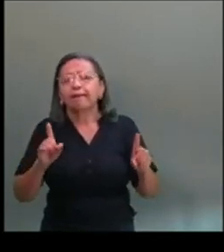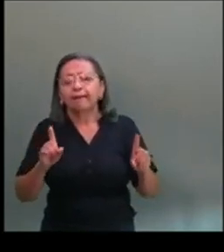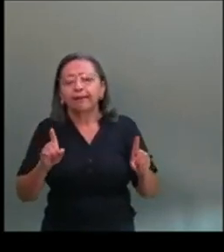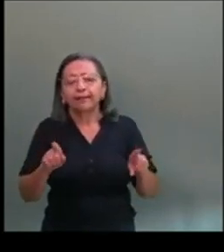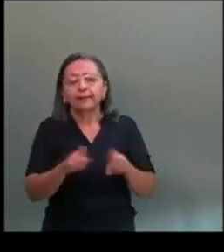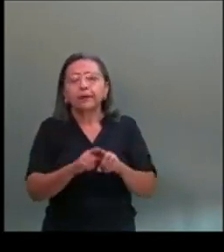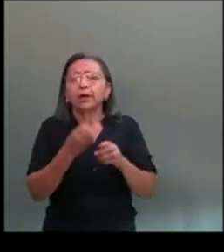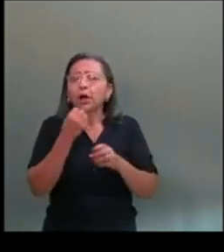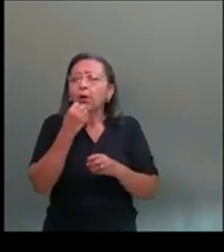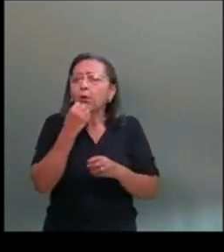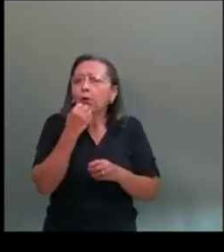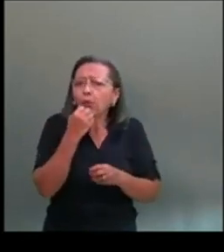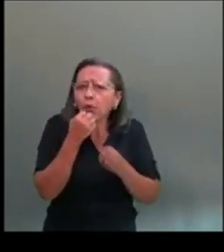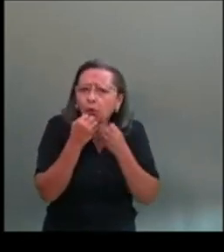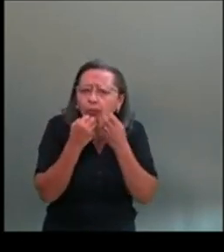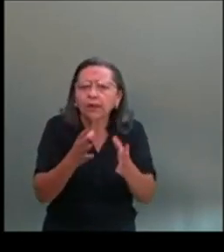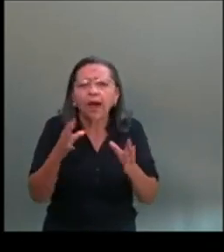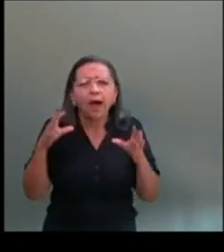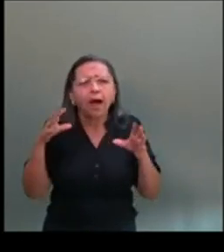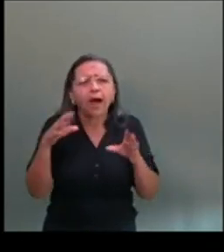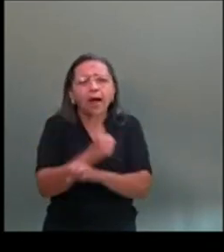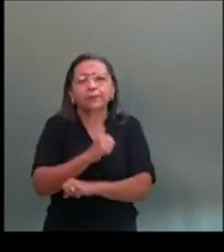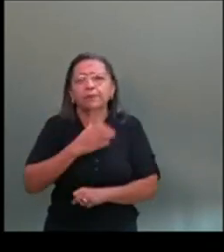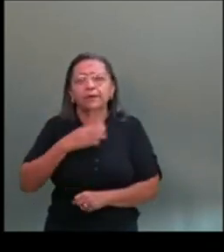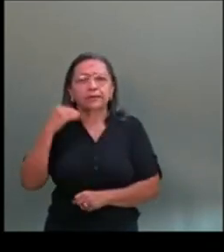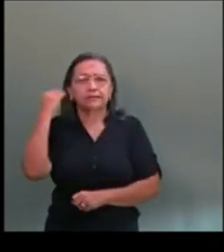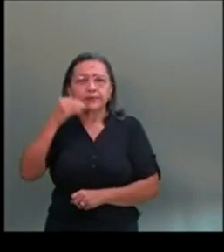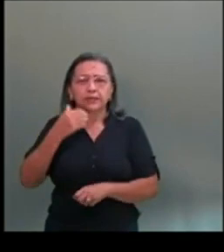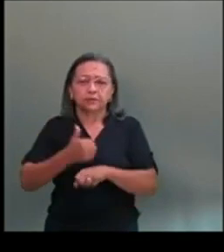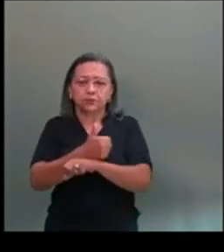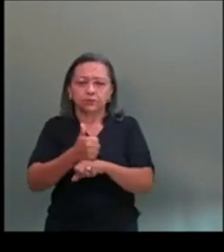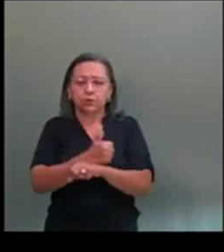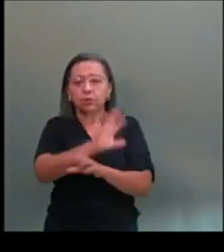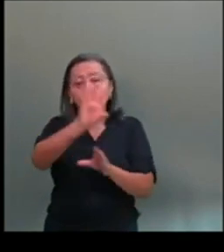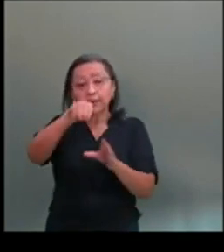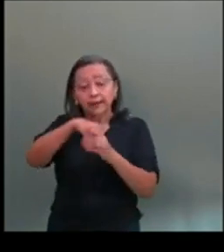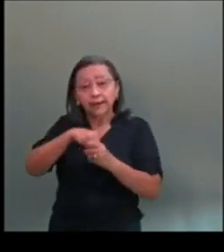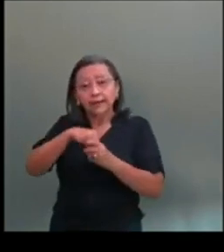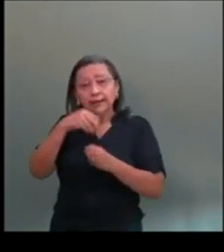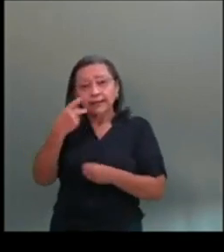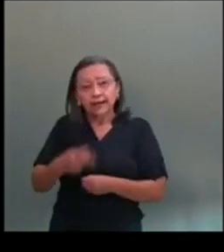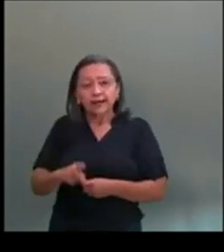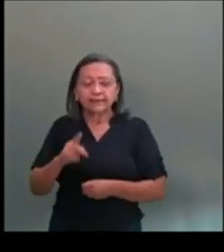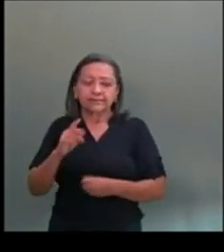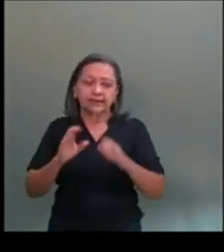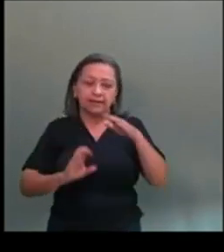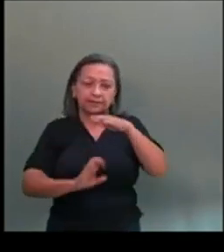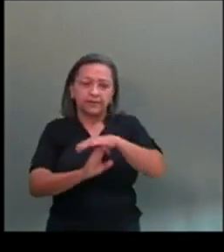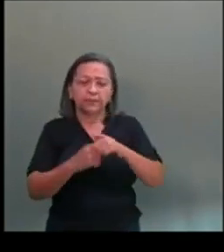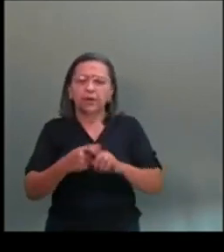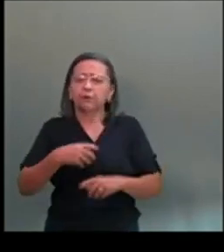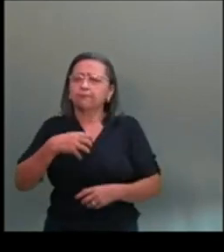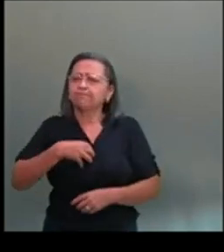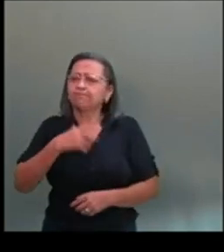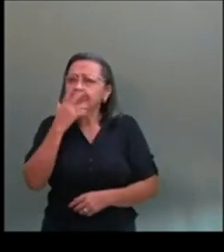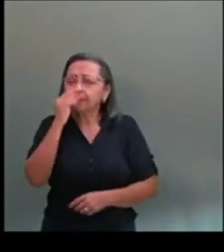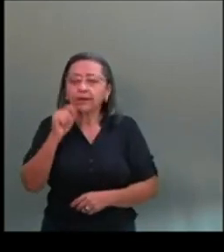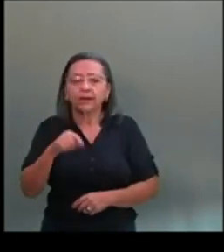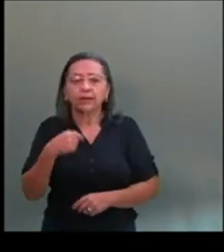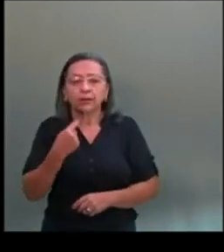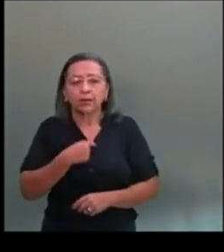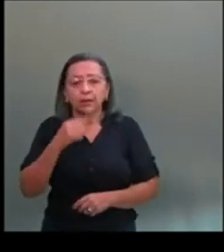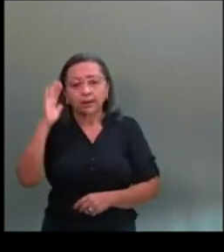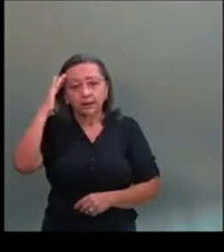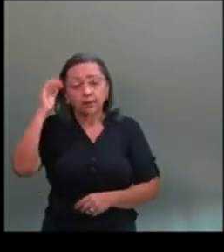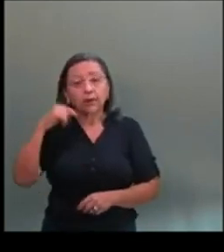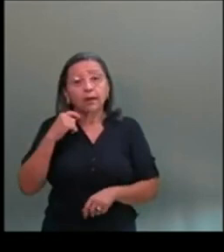de contar rapidamente um pouquinho da minha experiência profissional como integrante dessa equipe, porque eu acho que ajuda a entender o que move esse